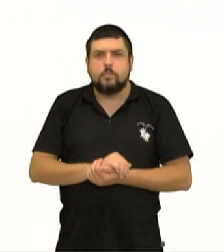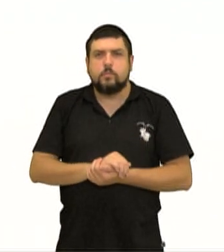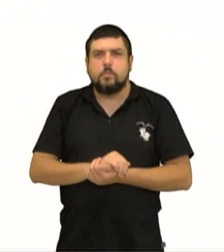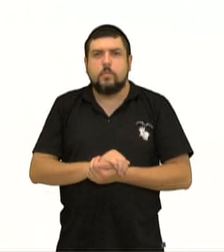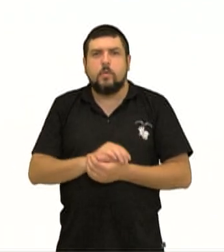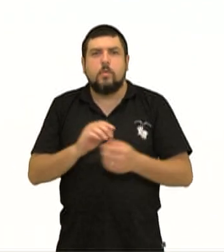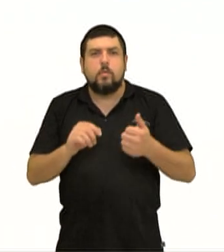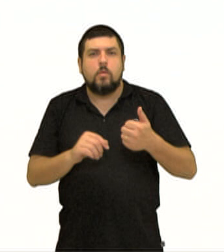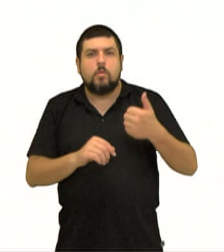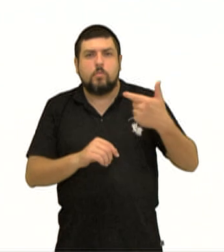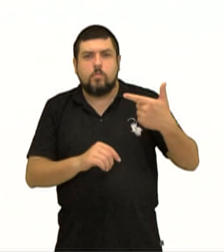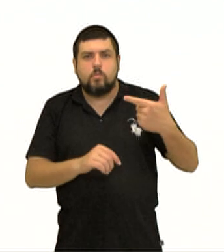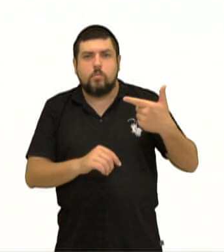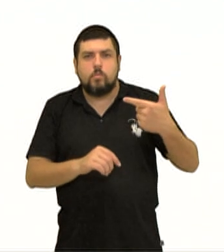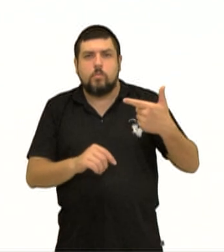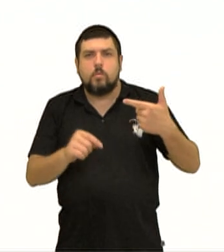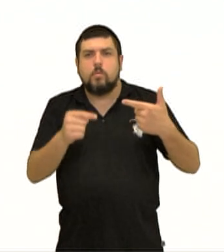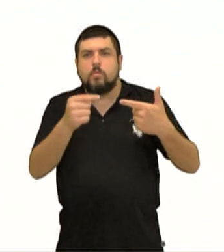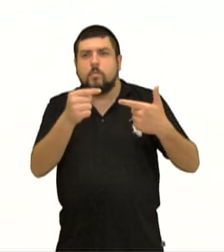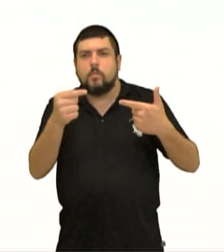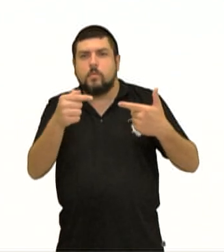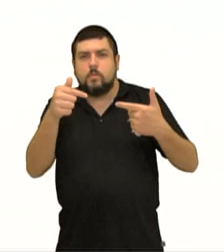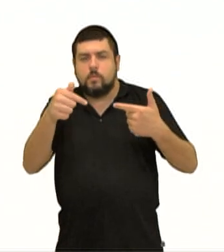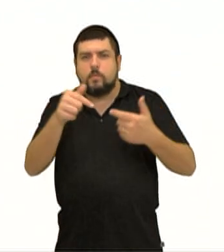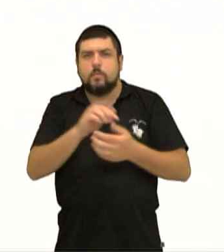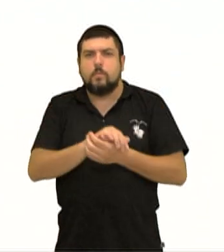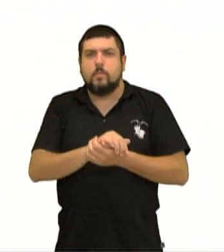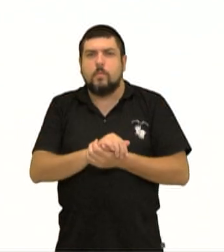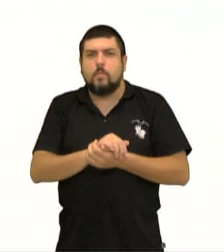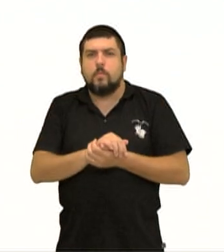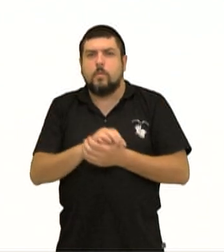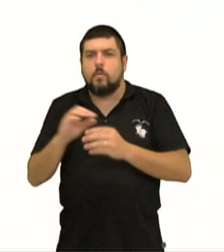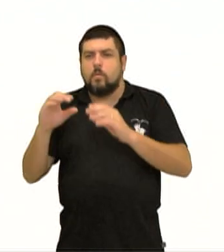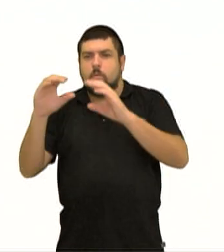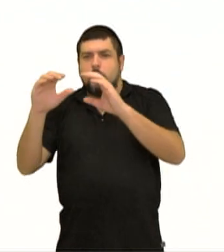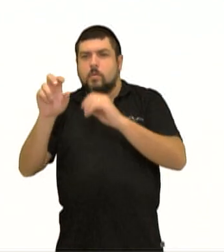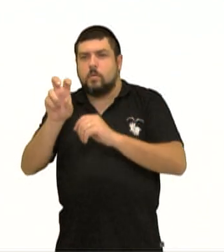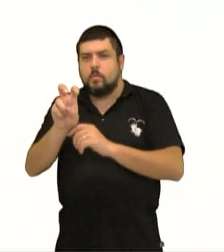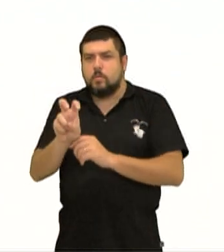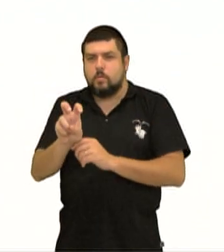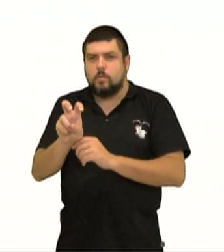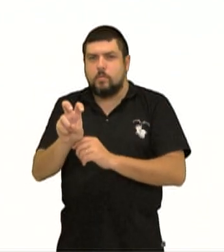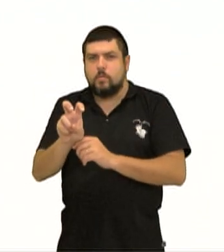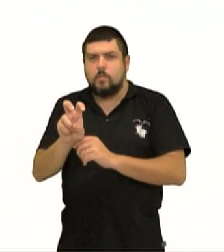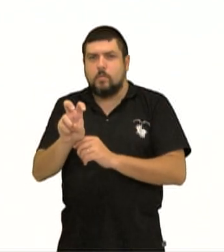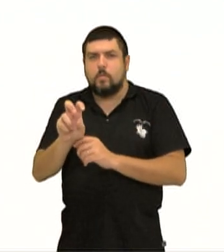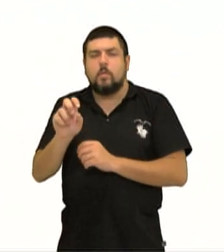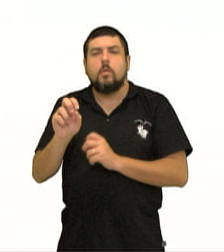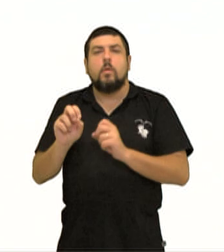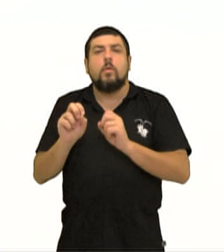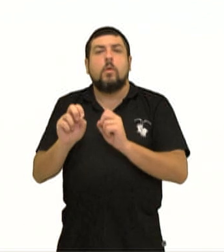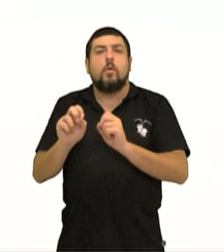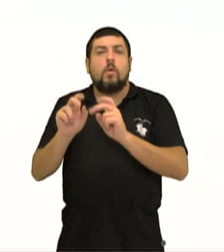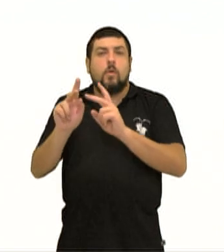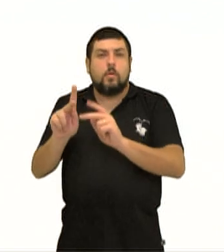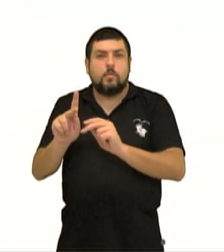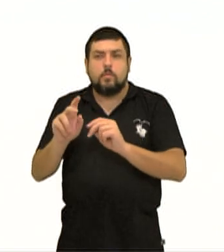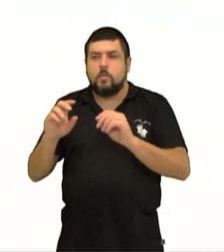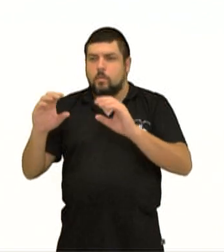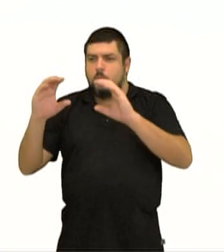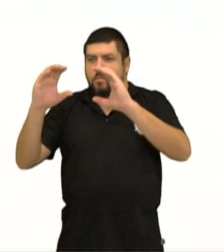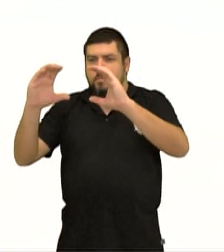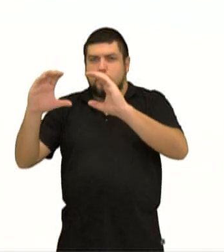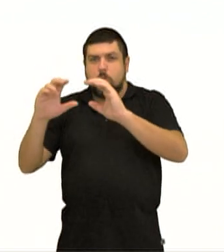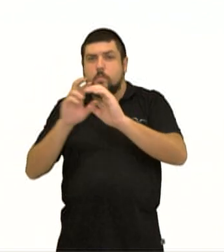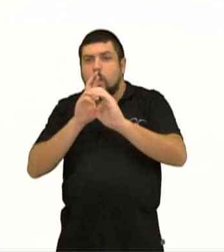por 7. Então, 12 menos 7 é 5. Agora sim, depois que eu resolvi o que está